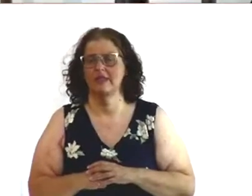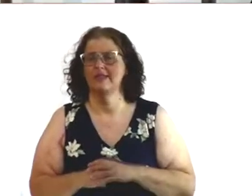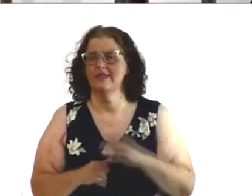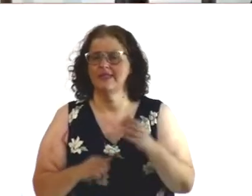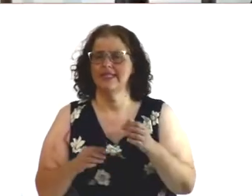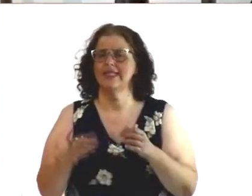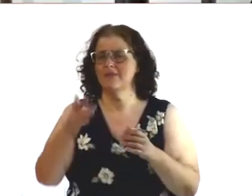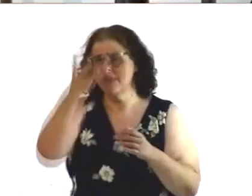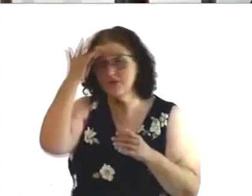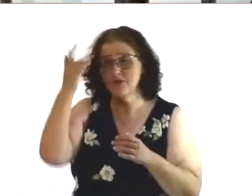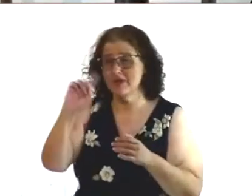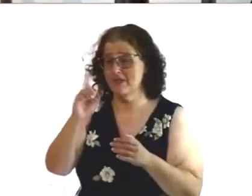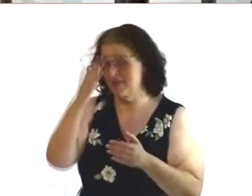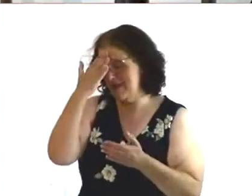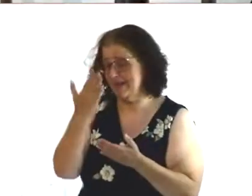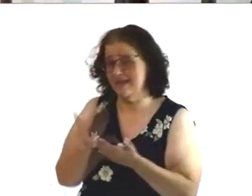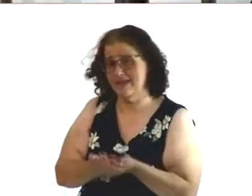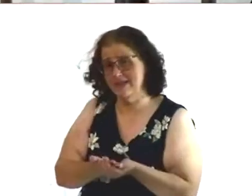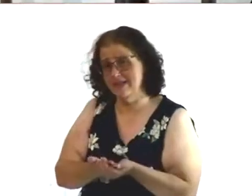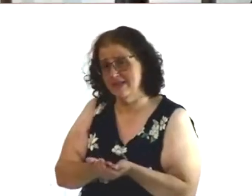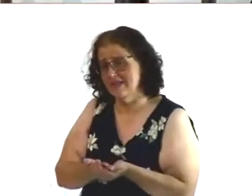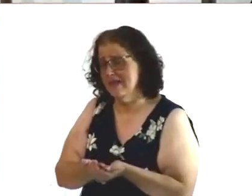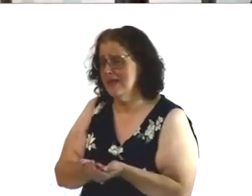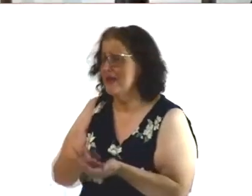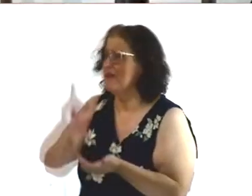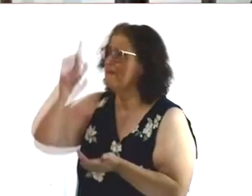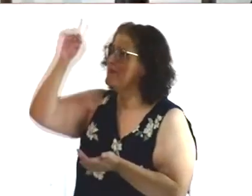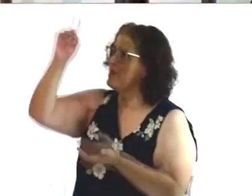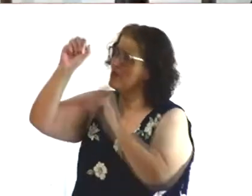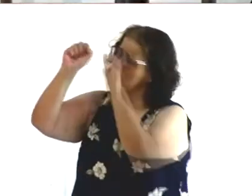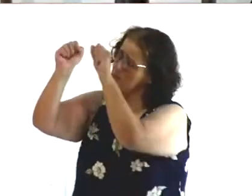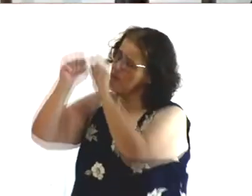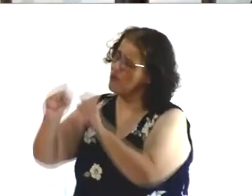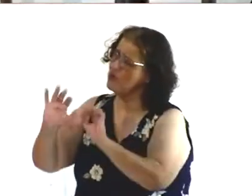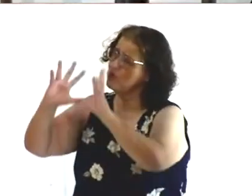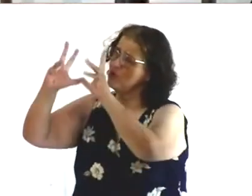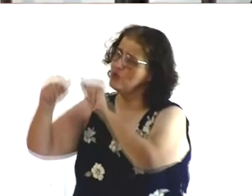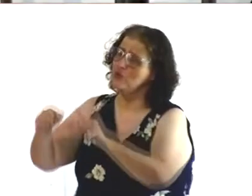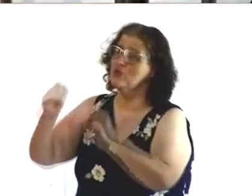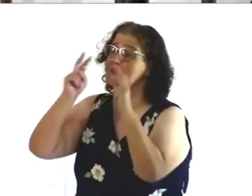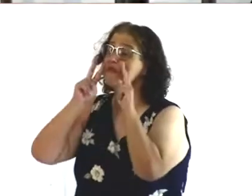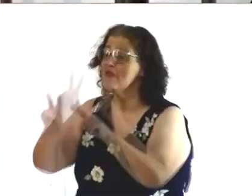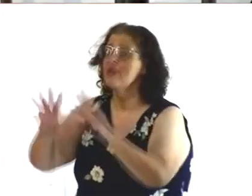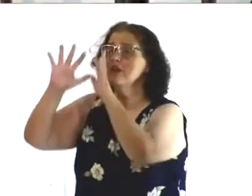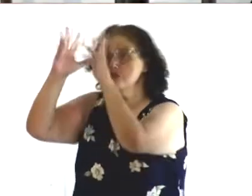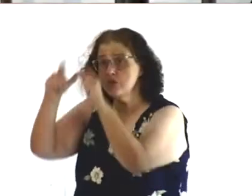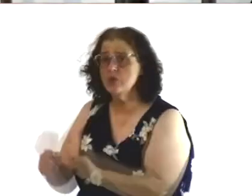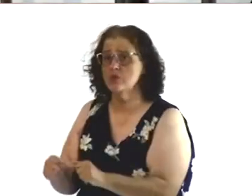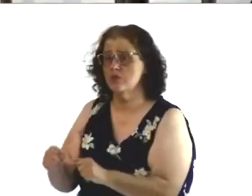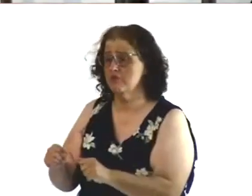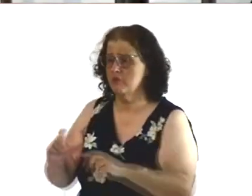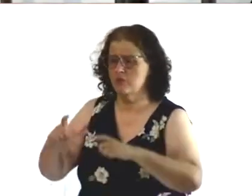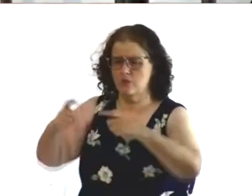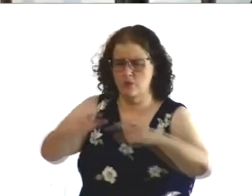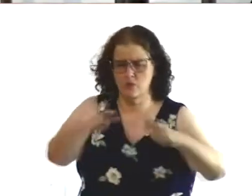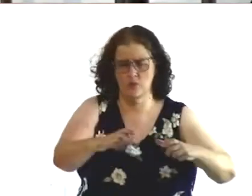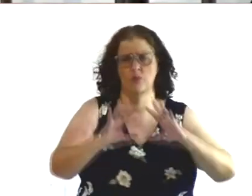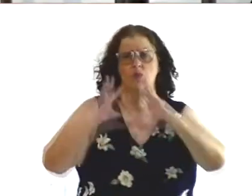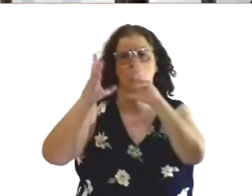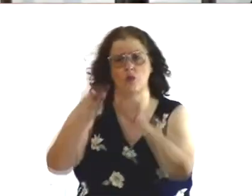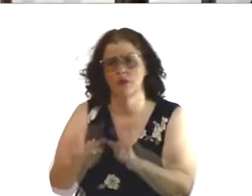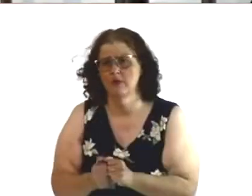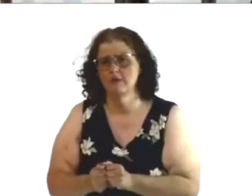onisciente chega ao coração dessa pessoa, então nada mais chega mesmo. Mas aqueles que estão na procura